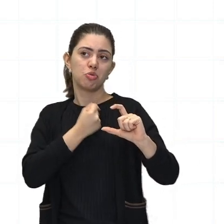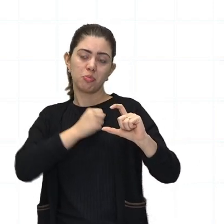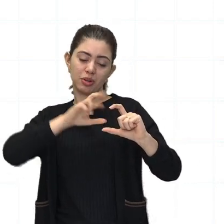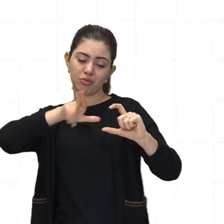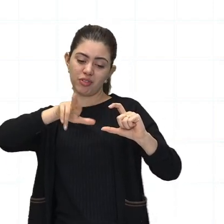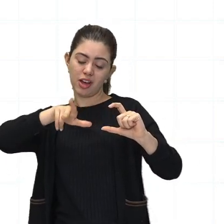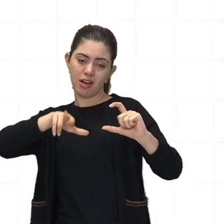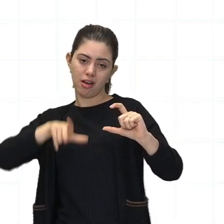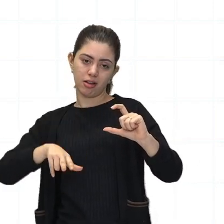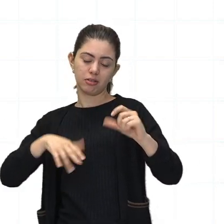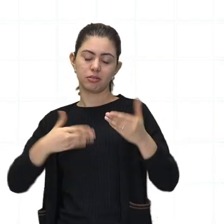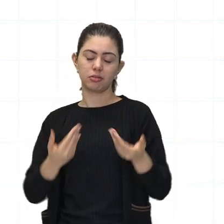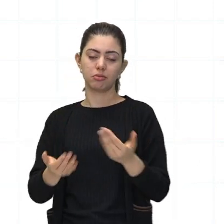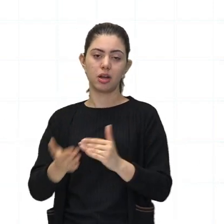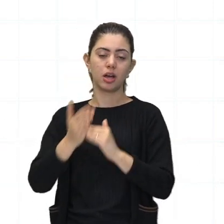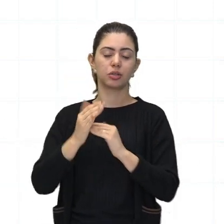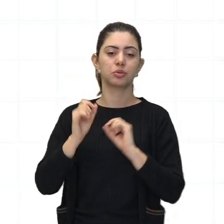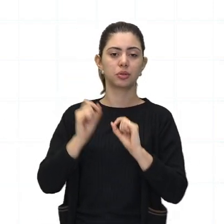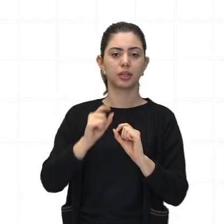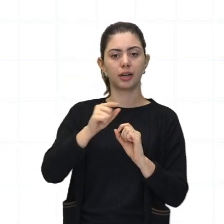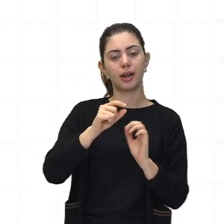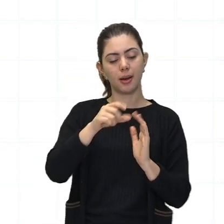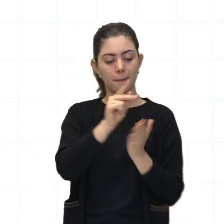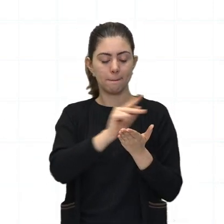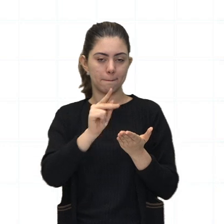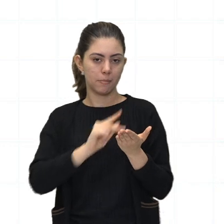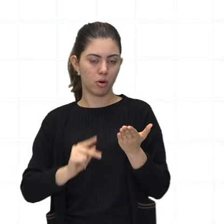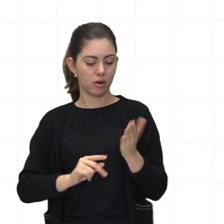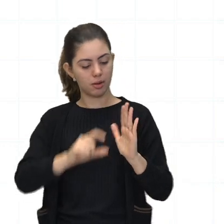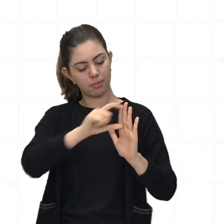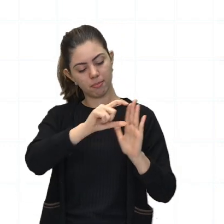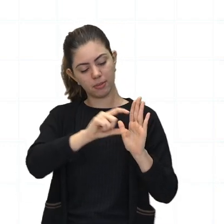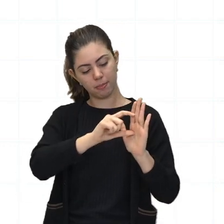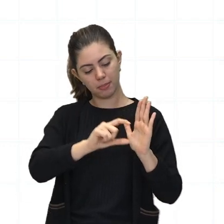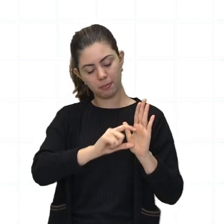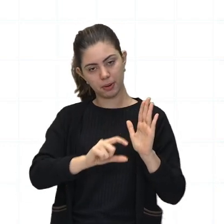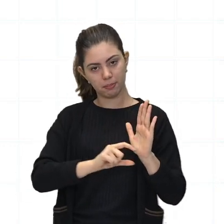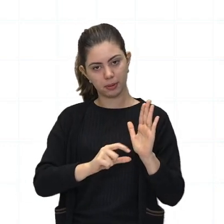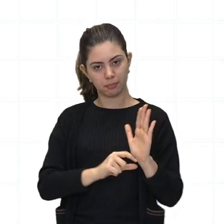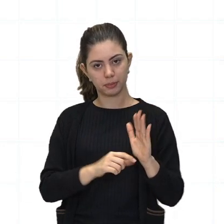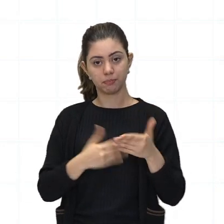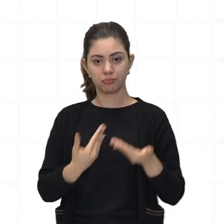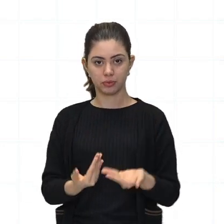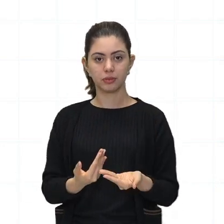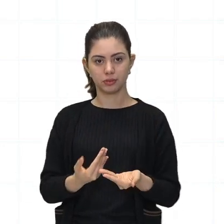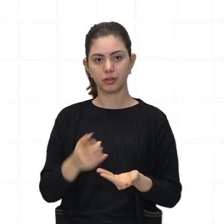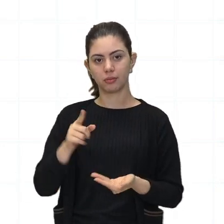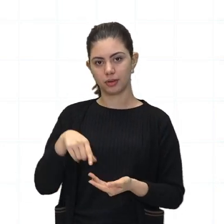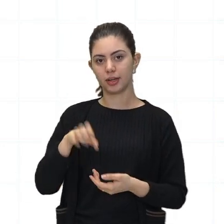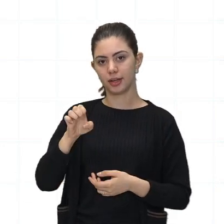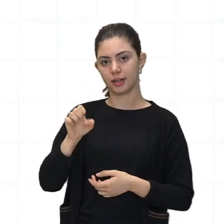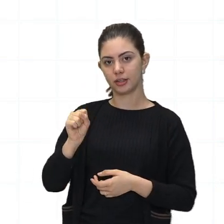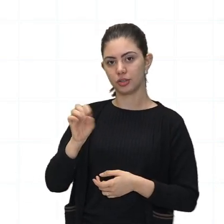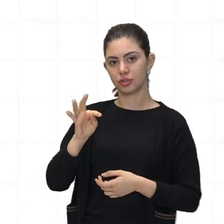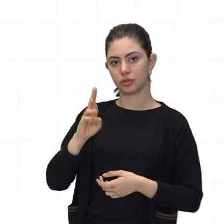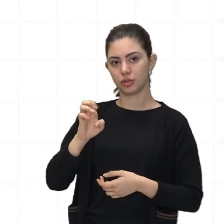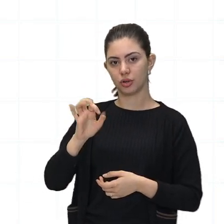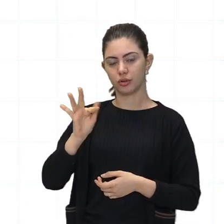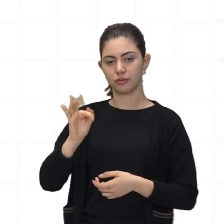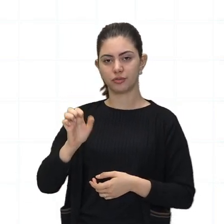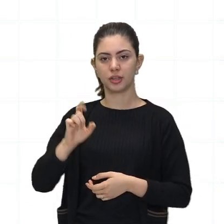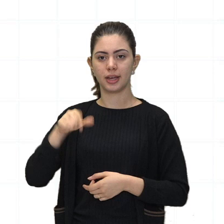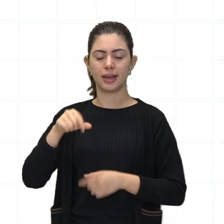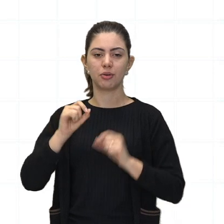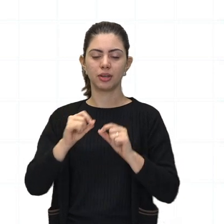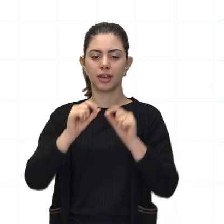e ajudam a organizar o poema visualmente. Então, a estrofe é esse grupo organizado, em que nós temos